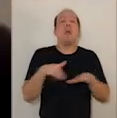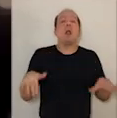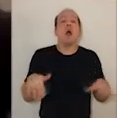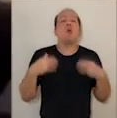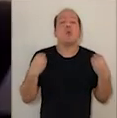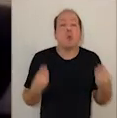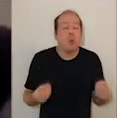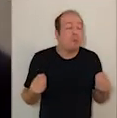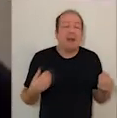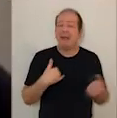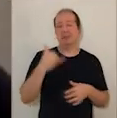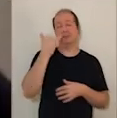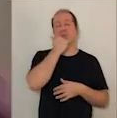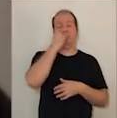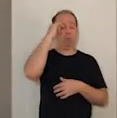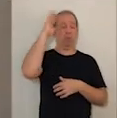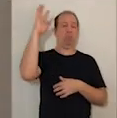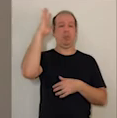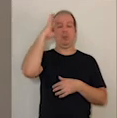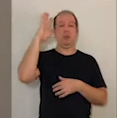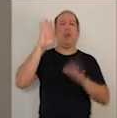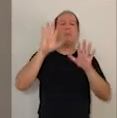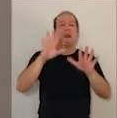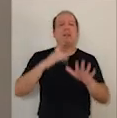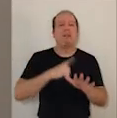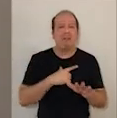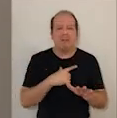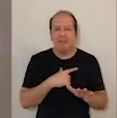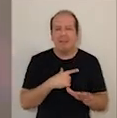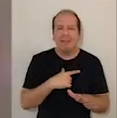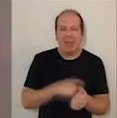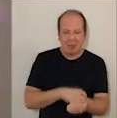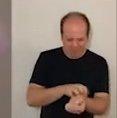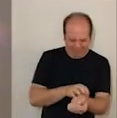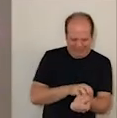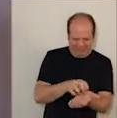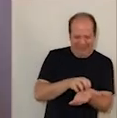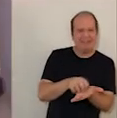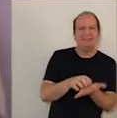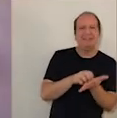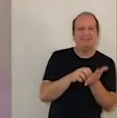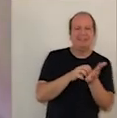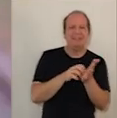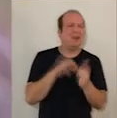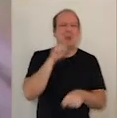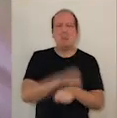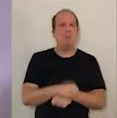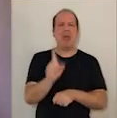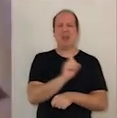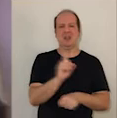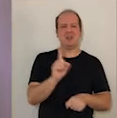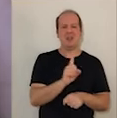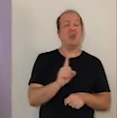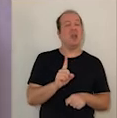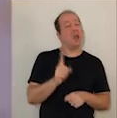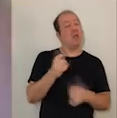Estou completamente tonto. Além do que, eu tenho uma coceira na mão esquerda aqui que não para. Ouvi